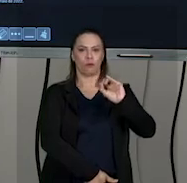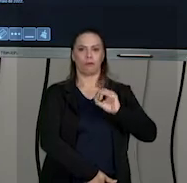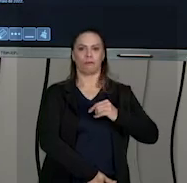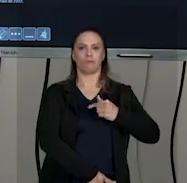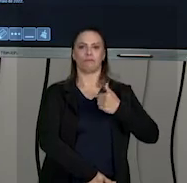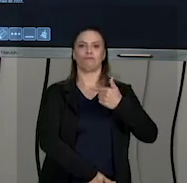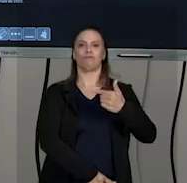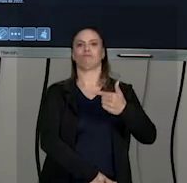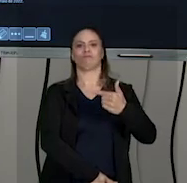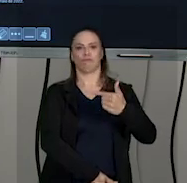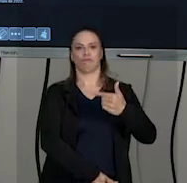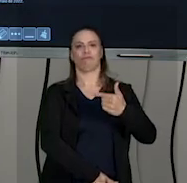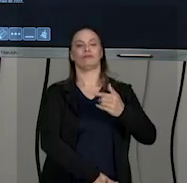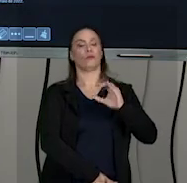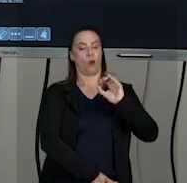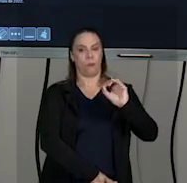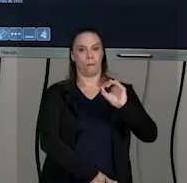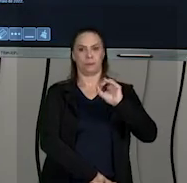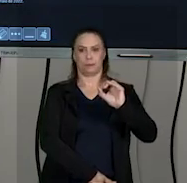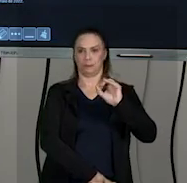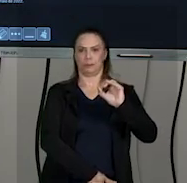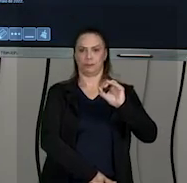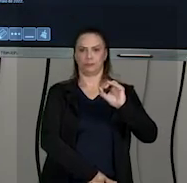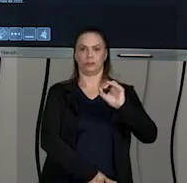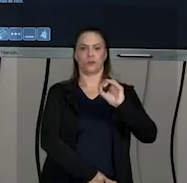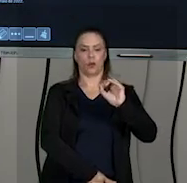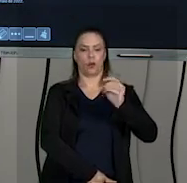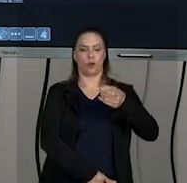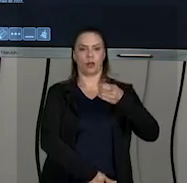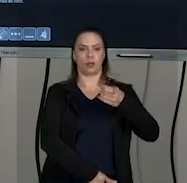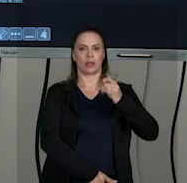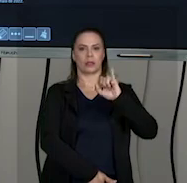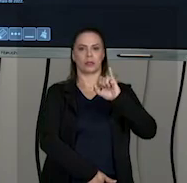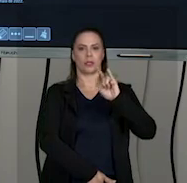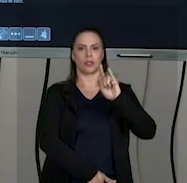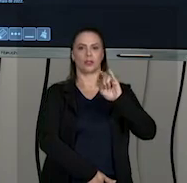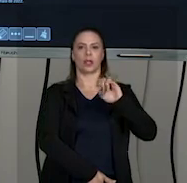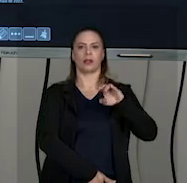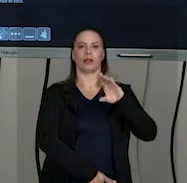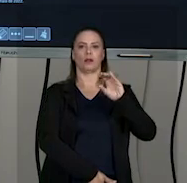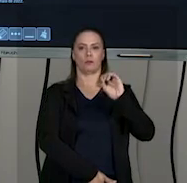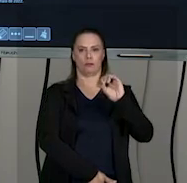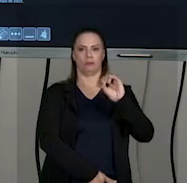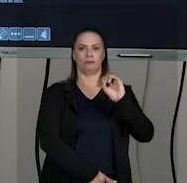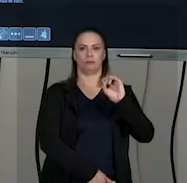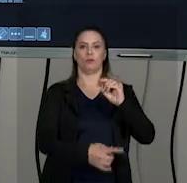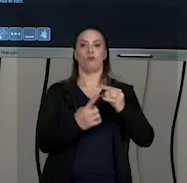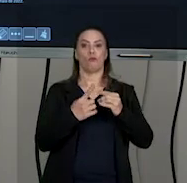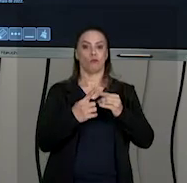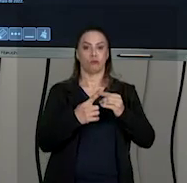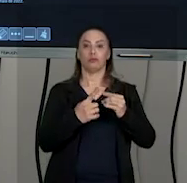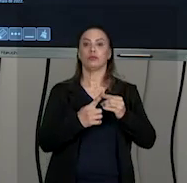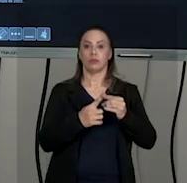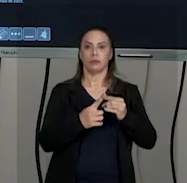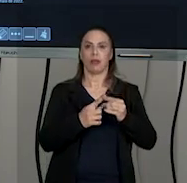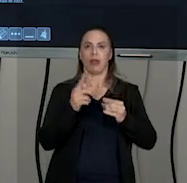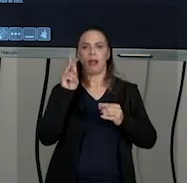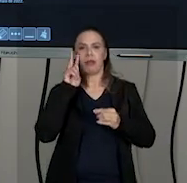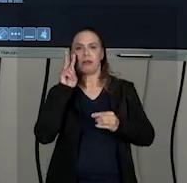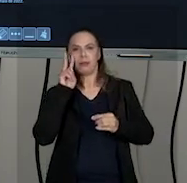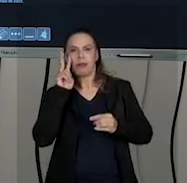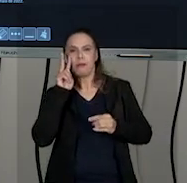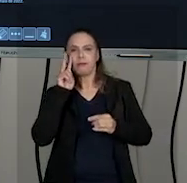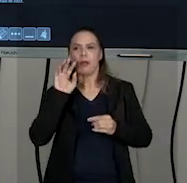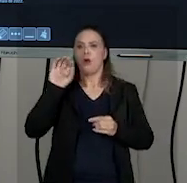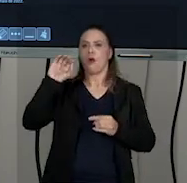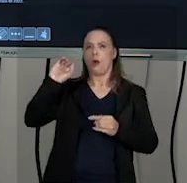oxigênio, né? Por quê? Ele veio lá do pulmão, agora ele circula, leva, né, o sangue tanto